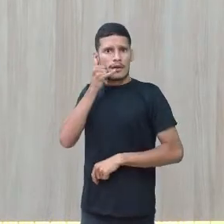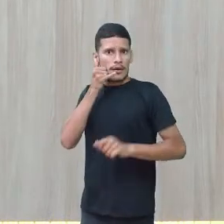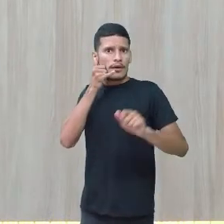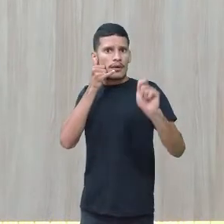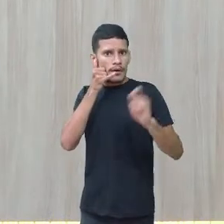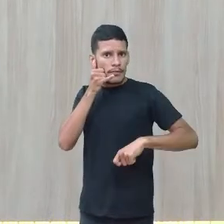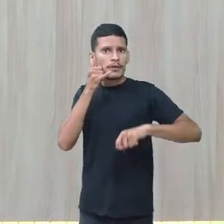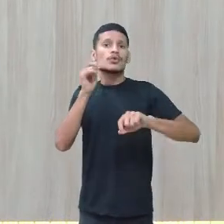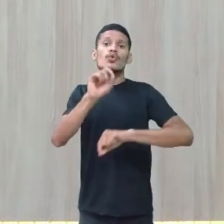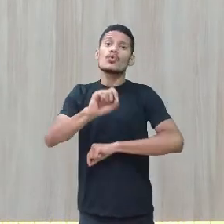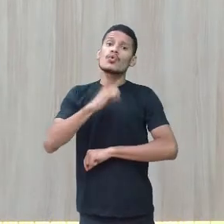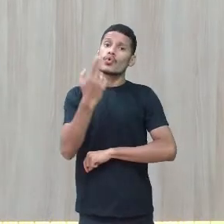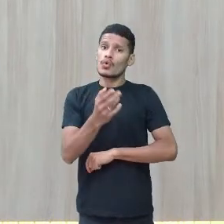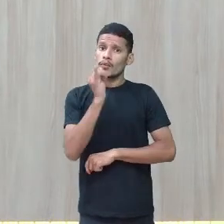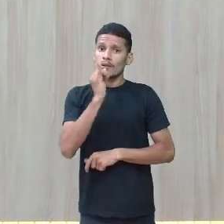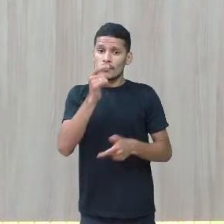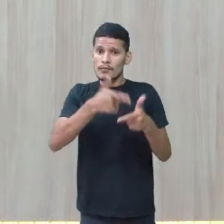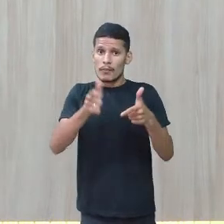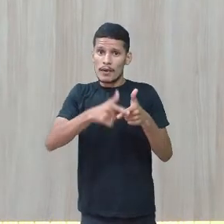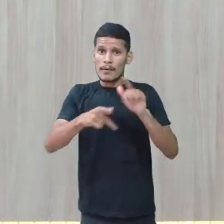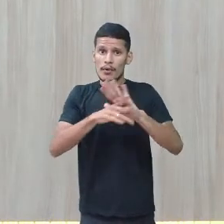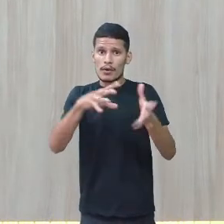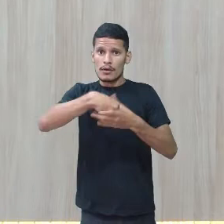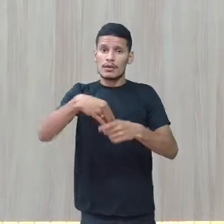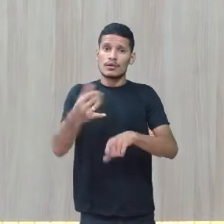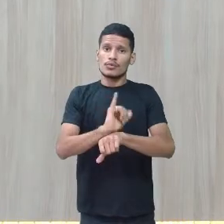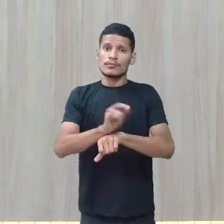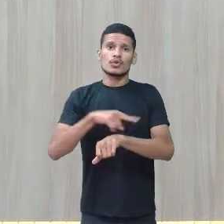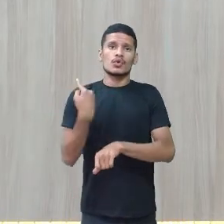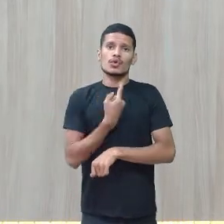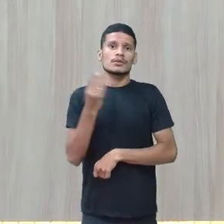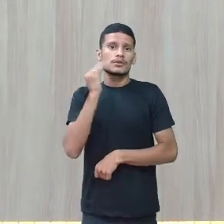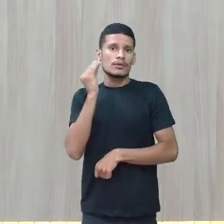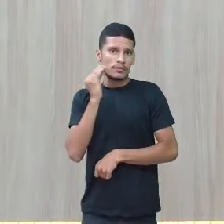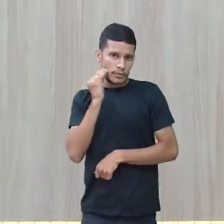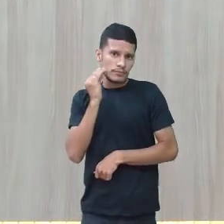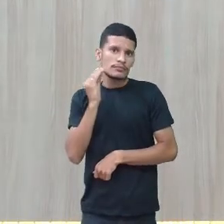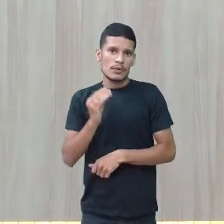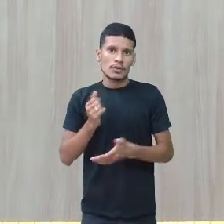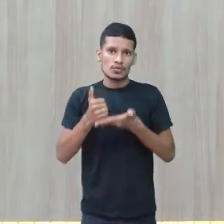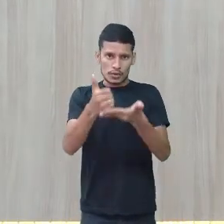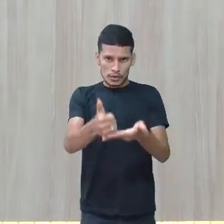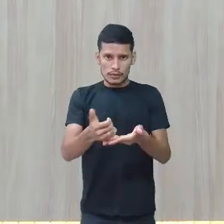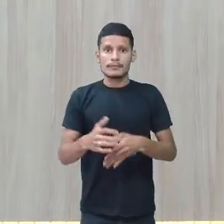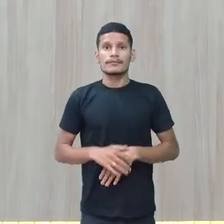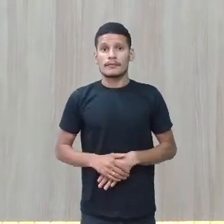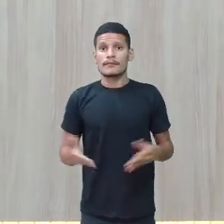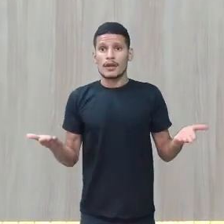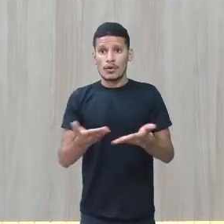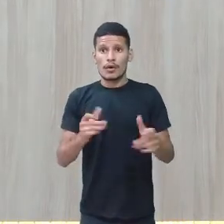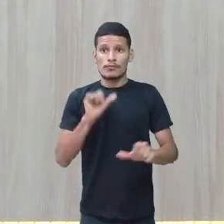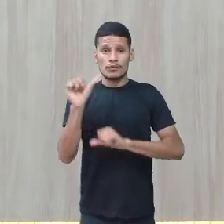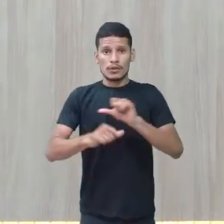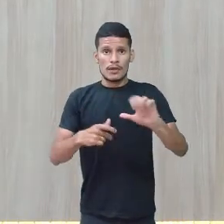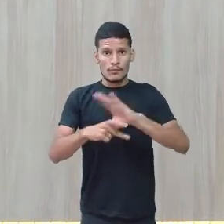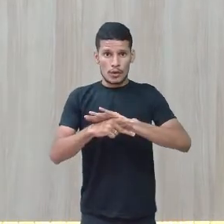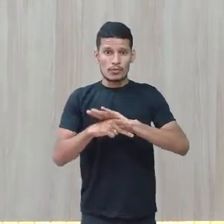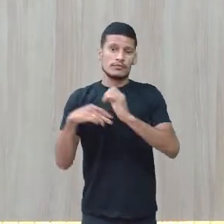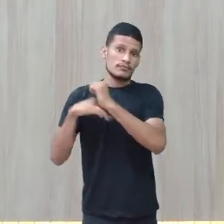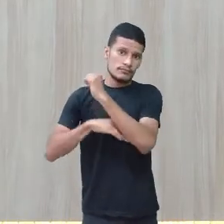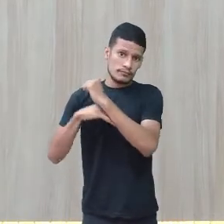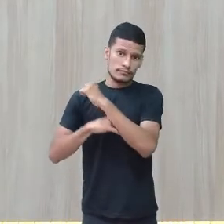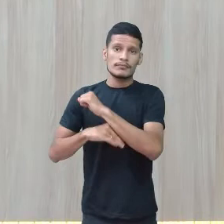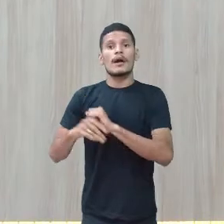telefone ou até colocar no YouTube lá nos comentários e a gente tenta ajudar vocês, tá bom? Agora ele vai trocar o QR Code, vai colocar do